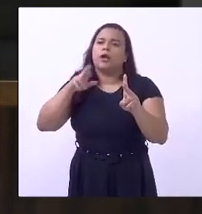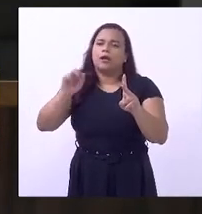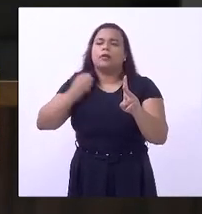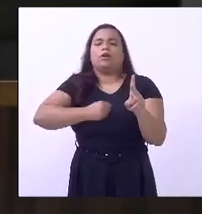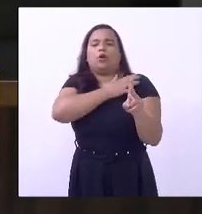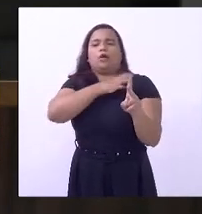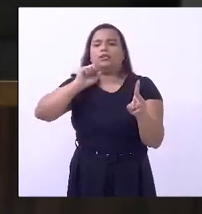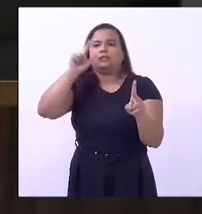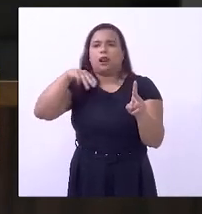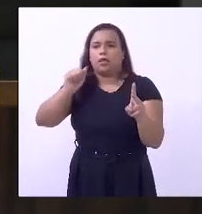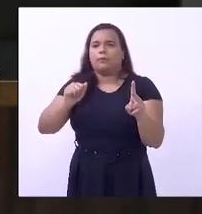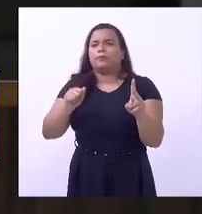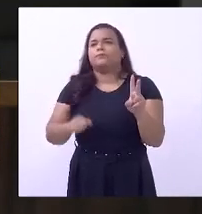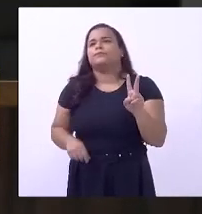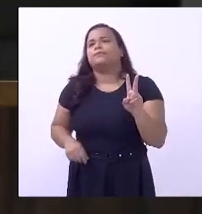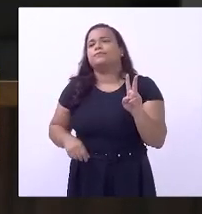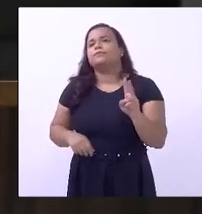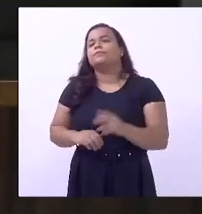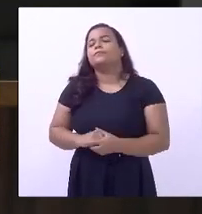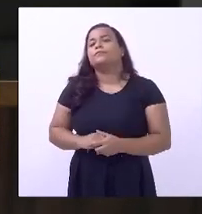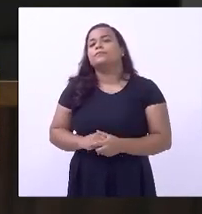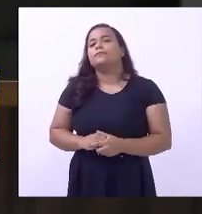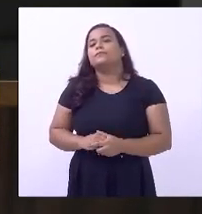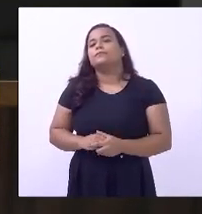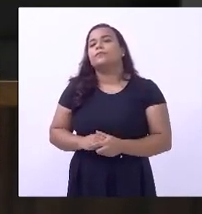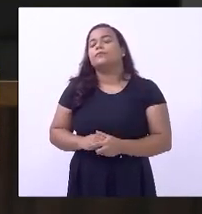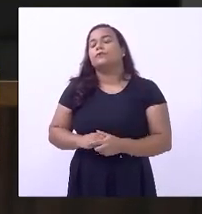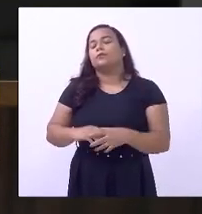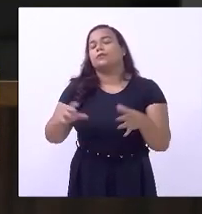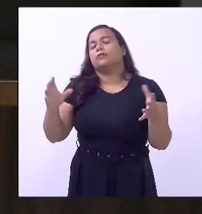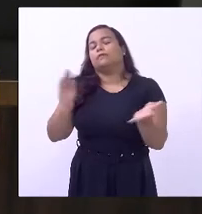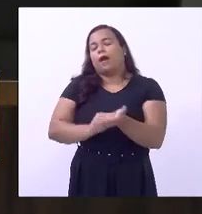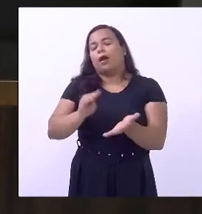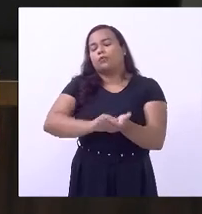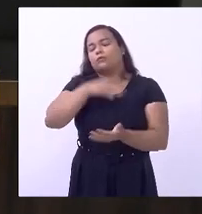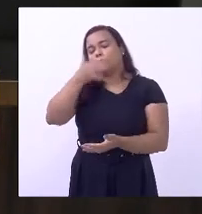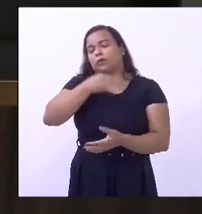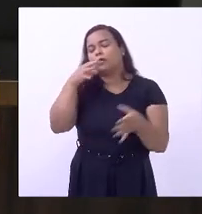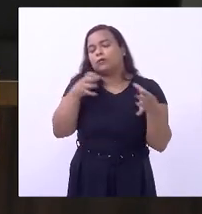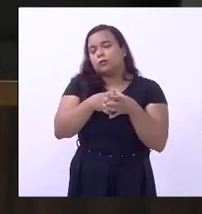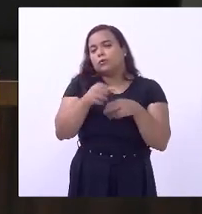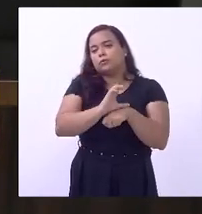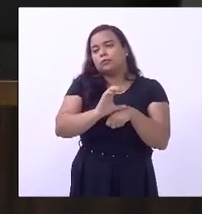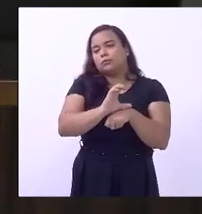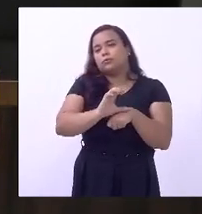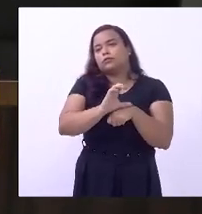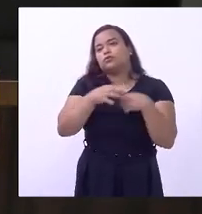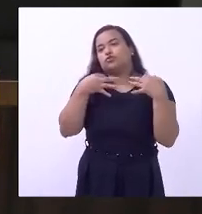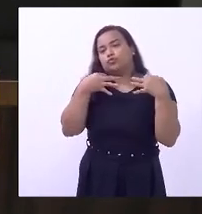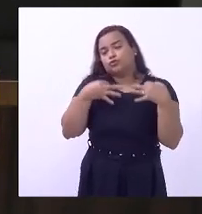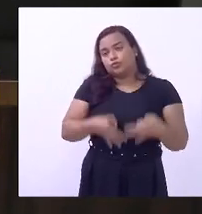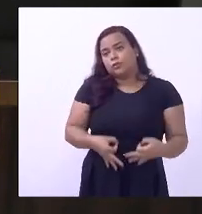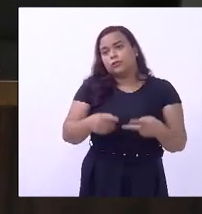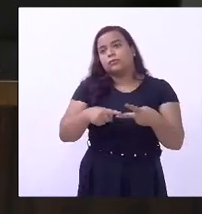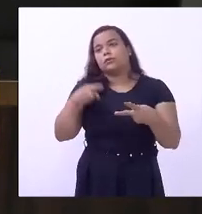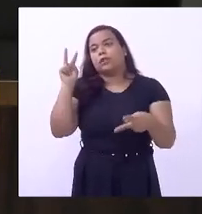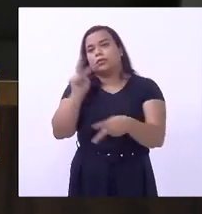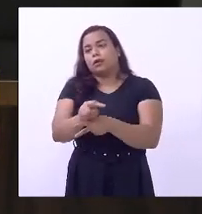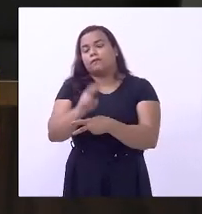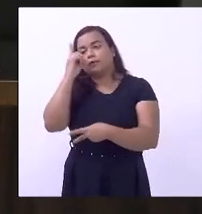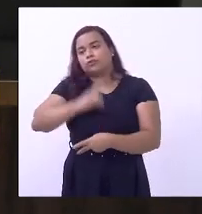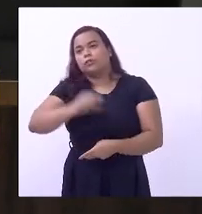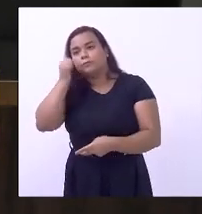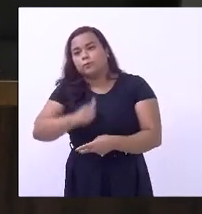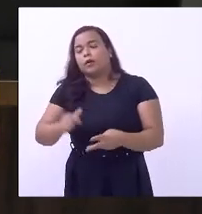e Luiz Paulo. Pendendo de pareceres das Comissões de Constituição e Justiça, Direito... Defesa dos direitos da mulher, de saúde, de